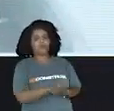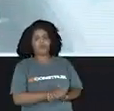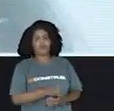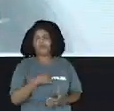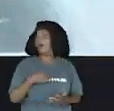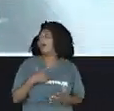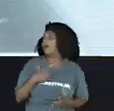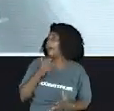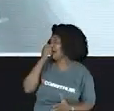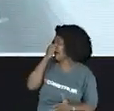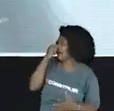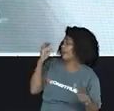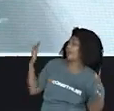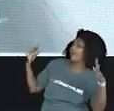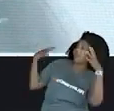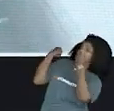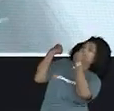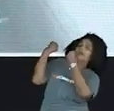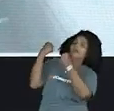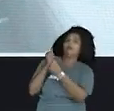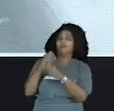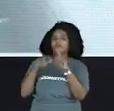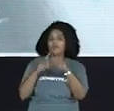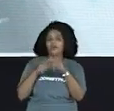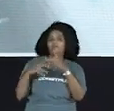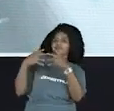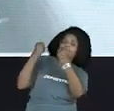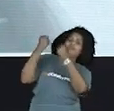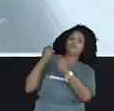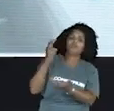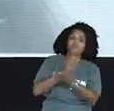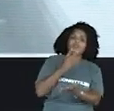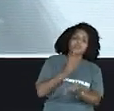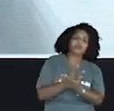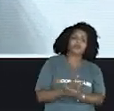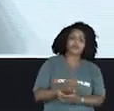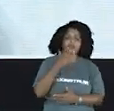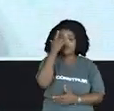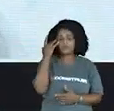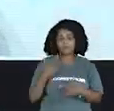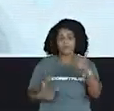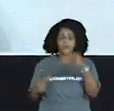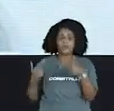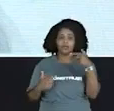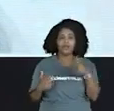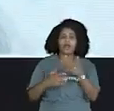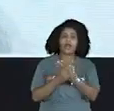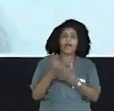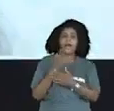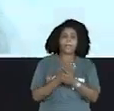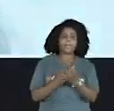conseguiam resistir sempre que os israelitas saíram para batalha saiu uma batalha a mão do senhor